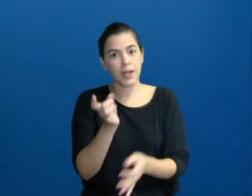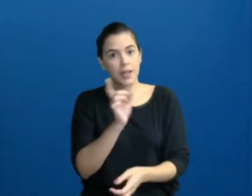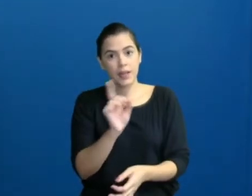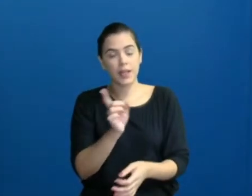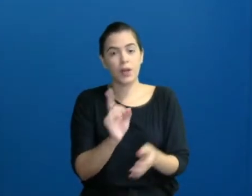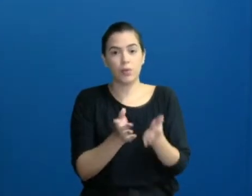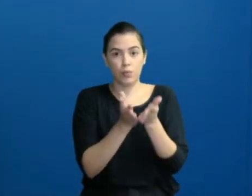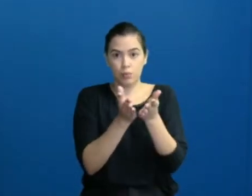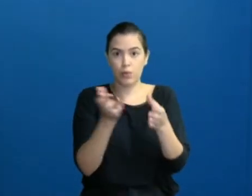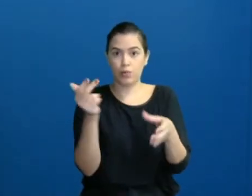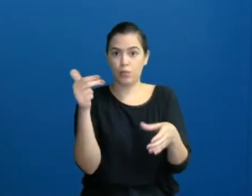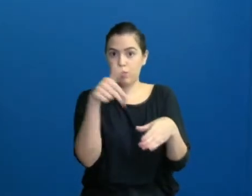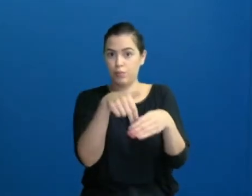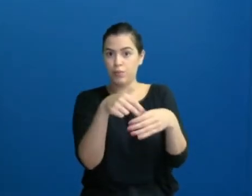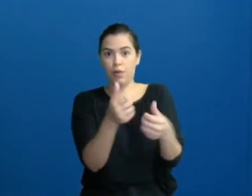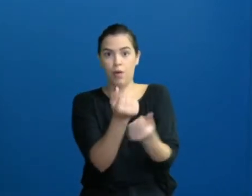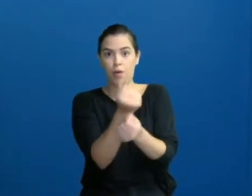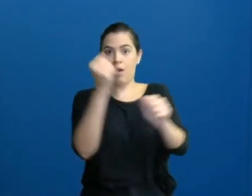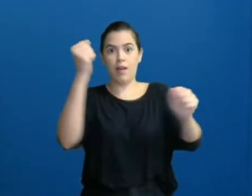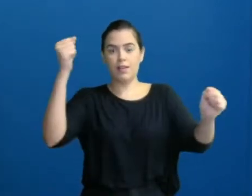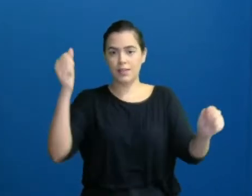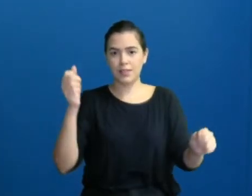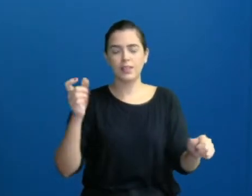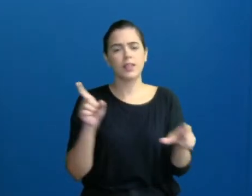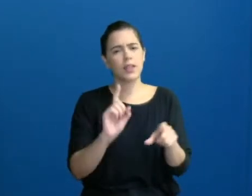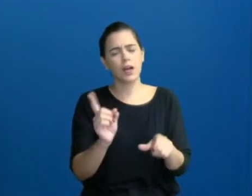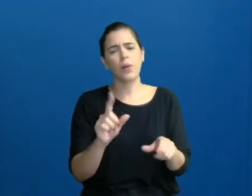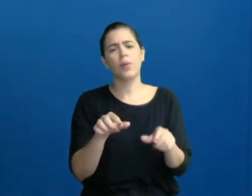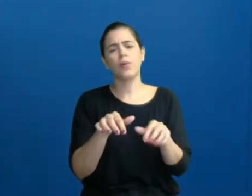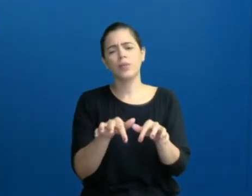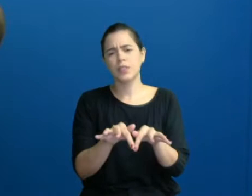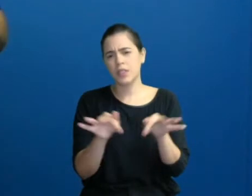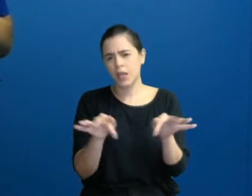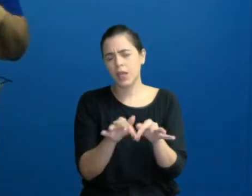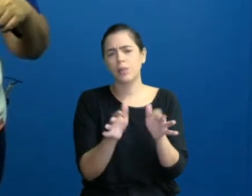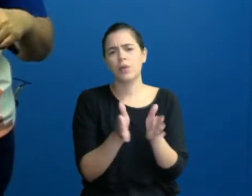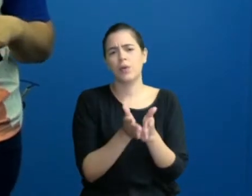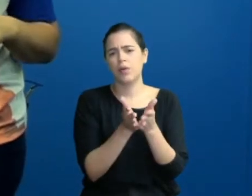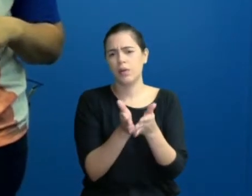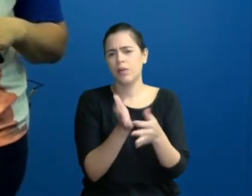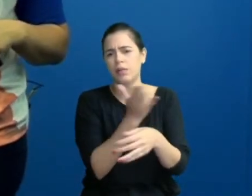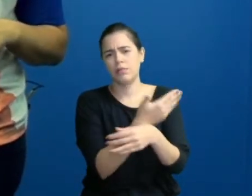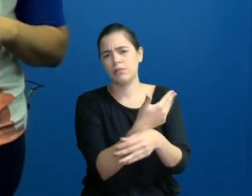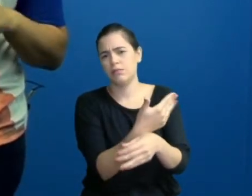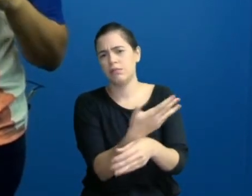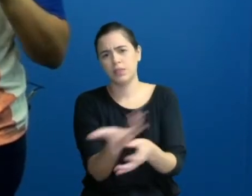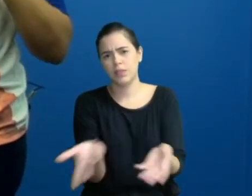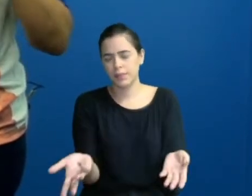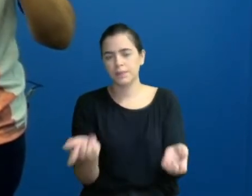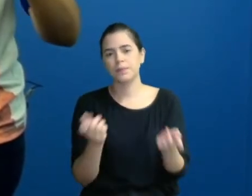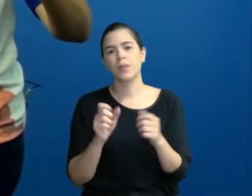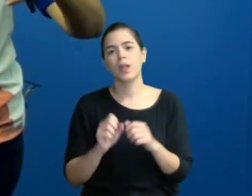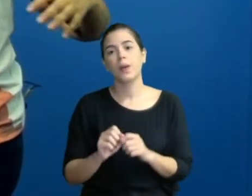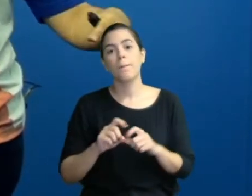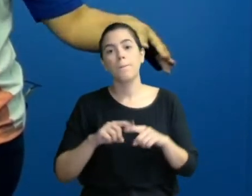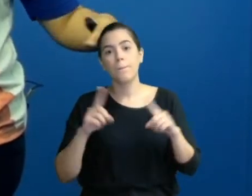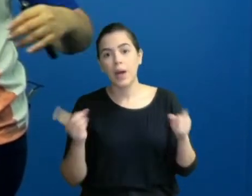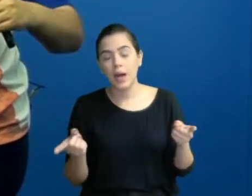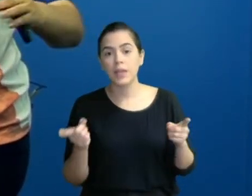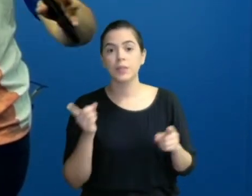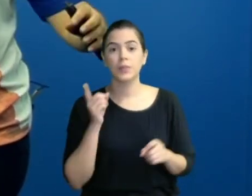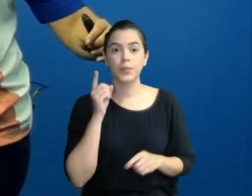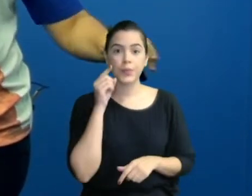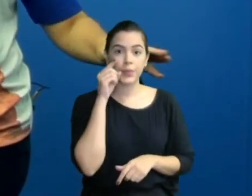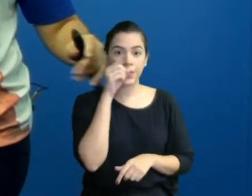barcos motorizados enormes, né? Muitas vezes até por barcos mais simples, como canoas ou coisas do tipo. Mas lá, por ser um local